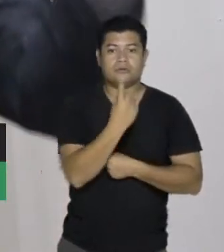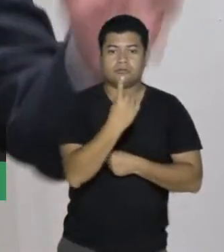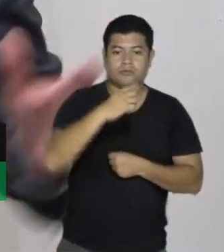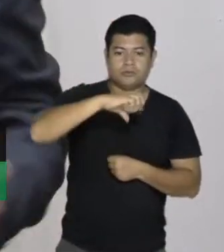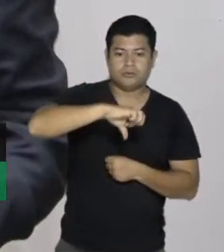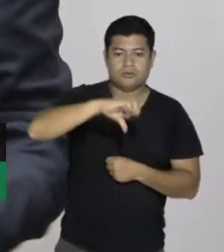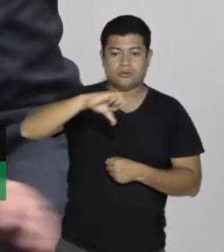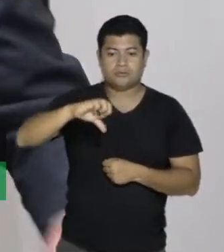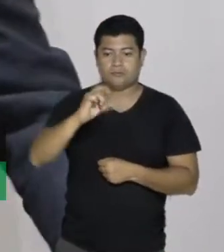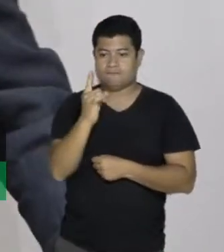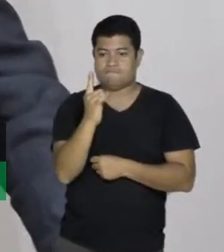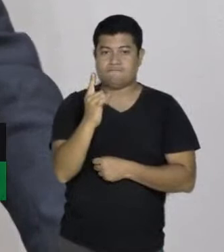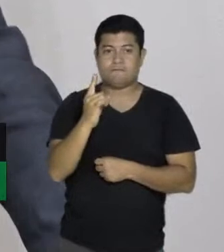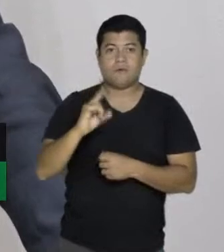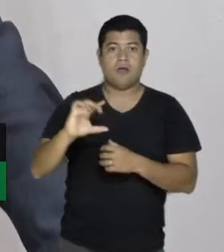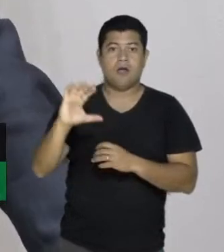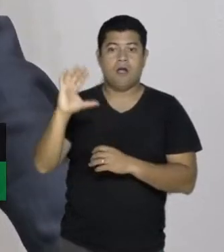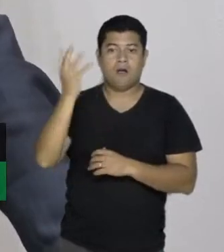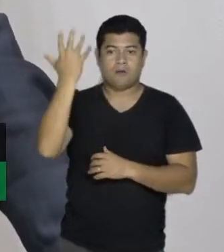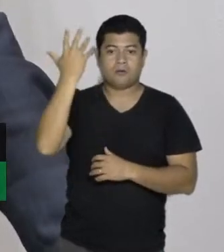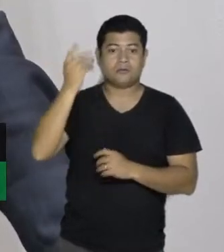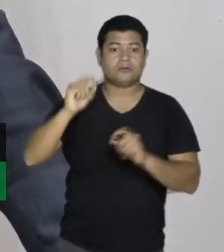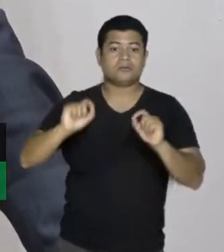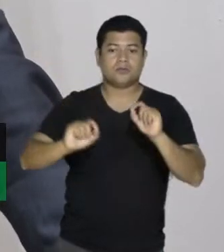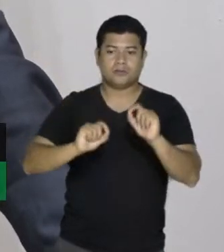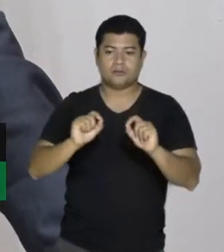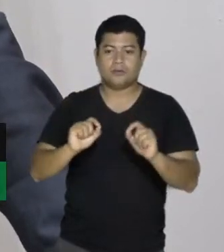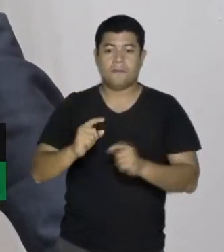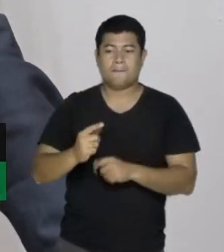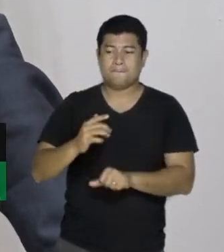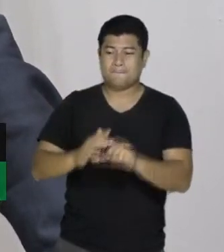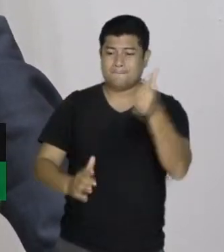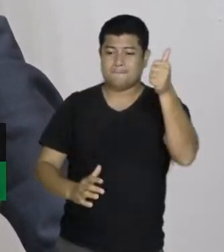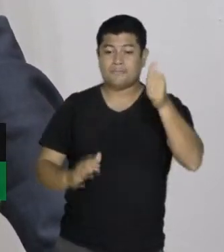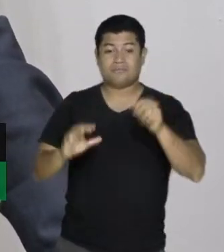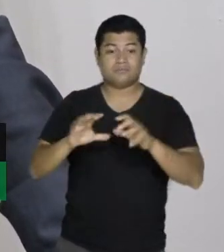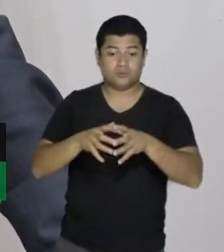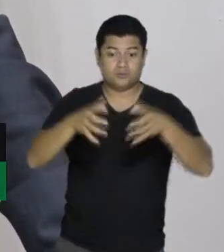o primeiro grande encontro a nível nacional